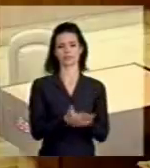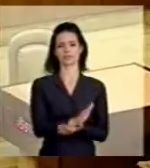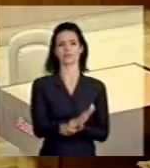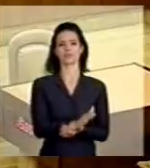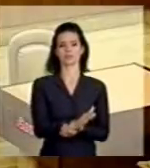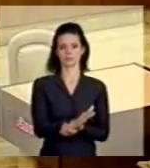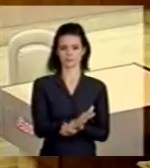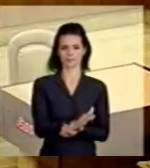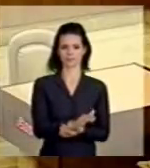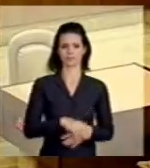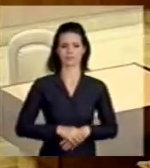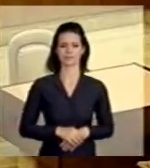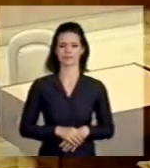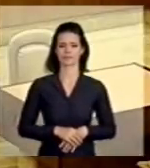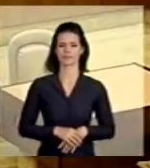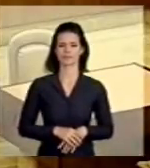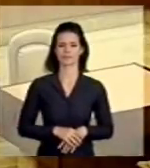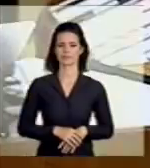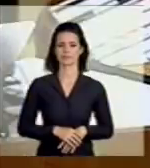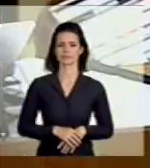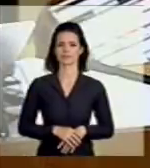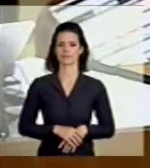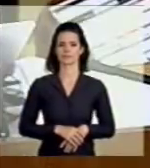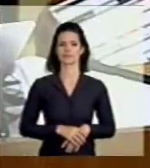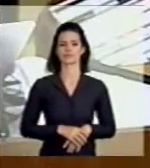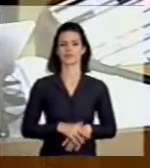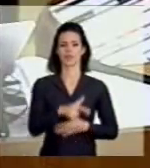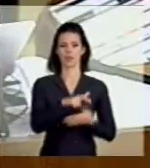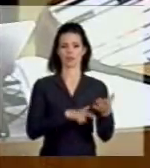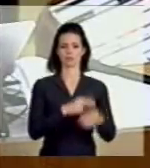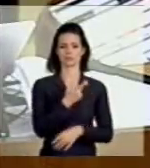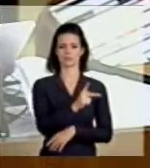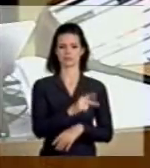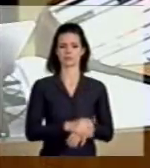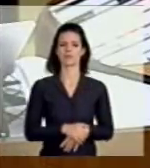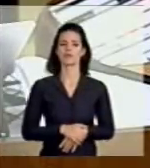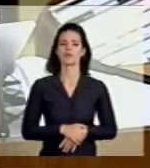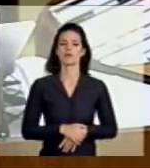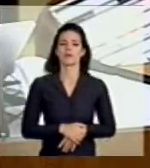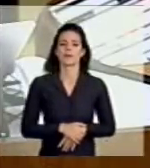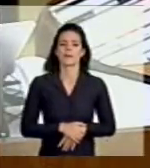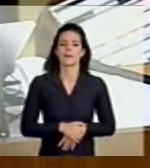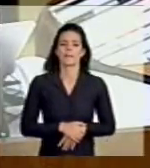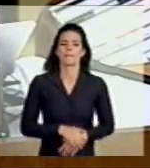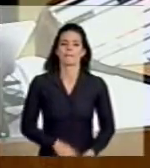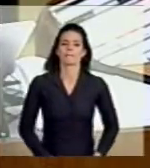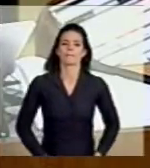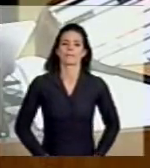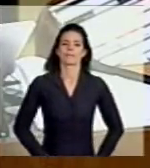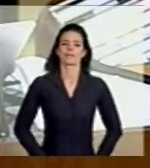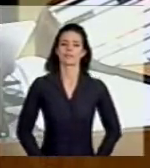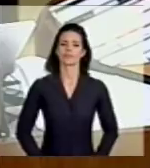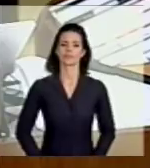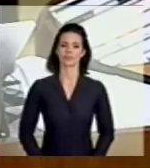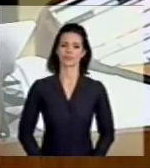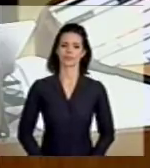subjetivos, embora com repercussão geral, sob sua relatoria. Apesar da existente controvérsia sobre a